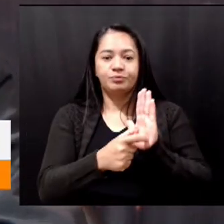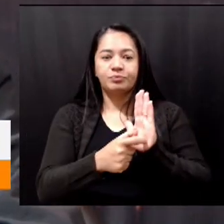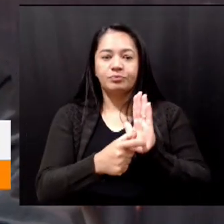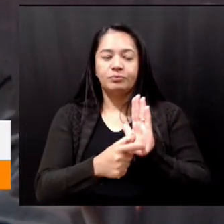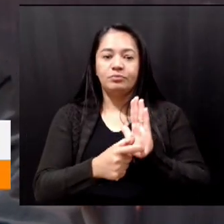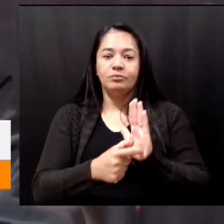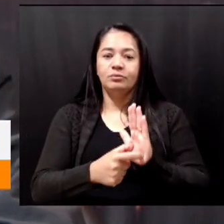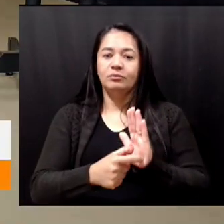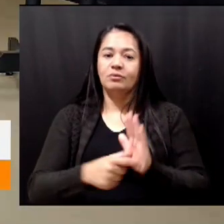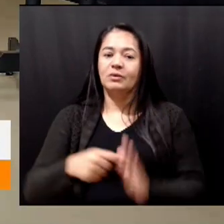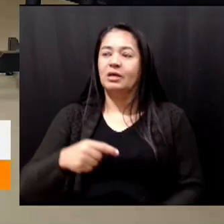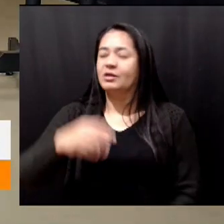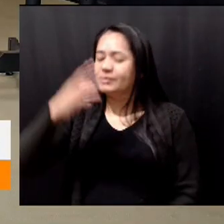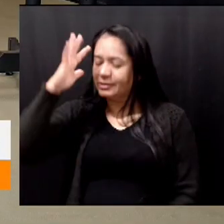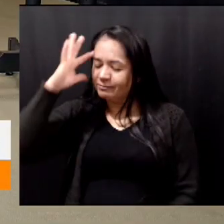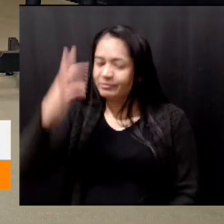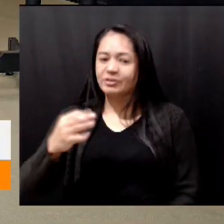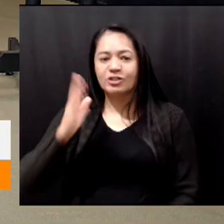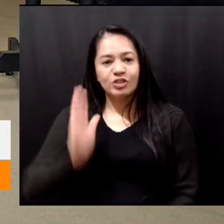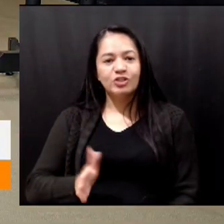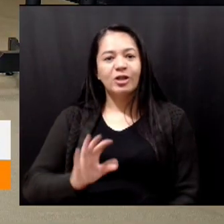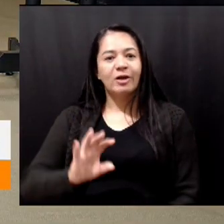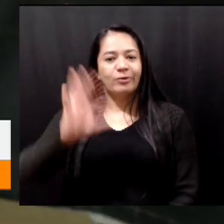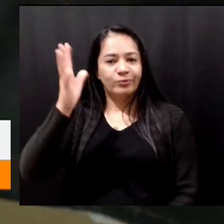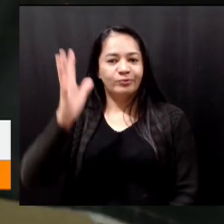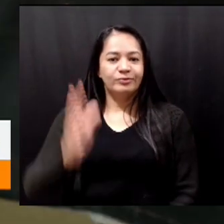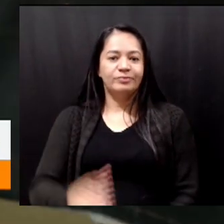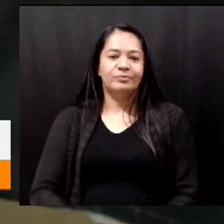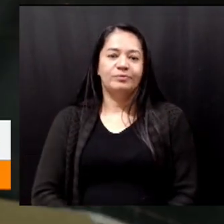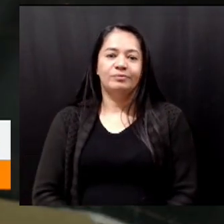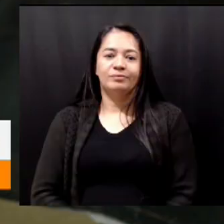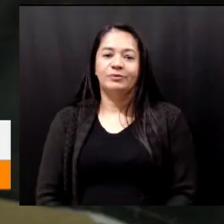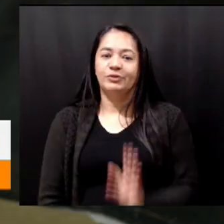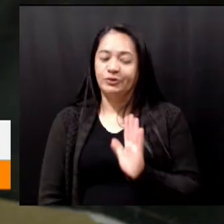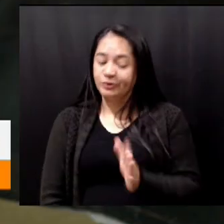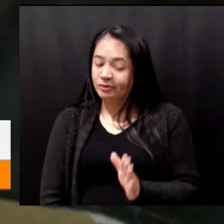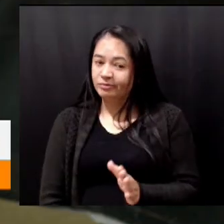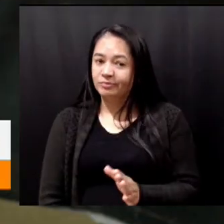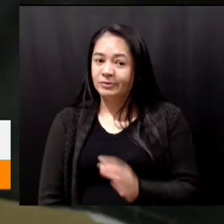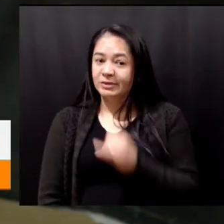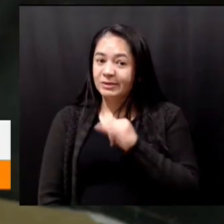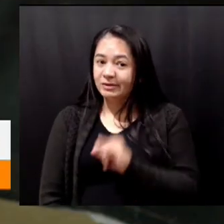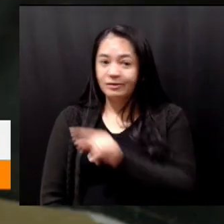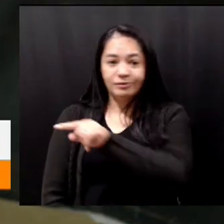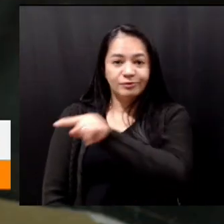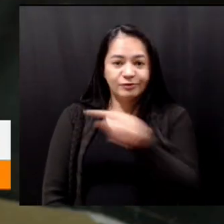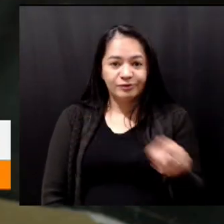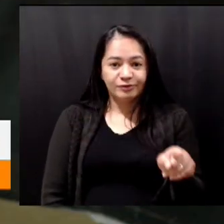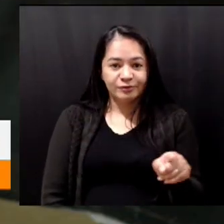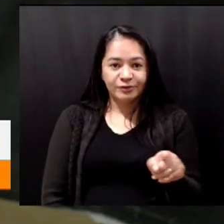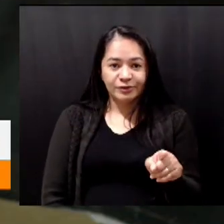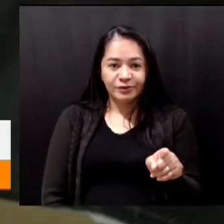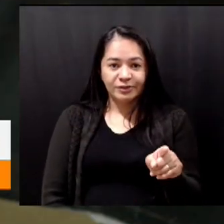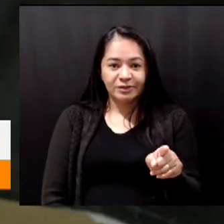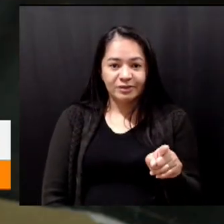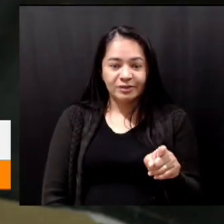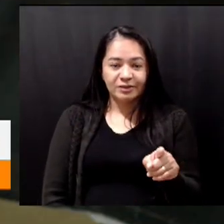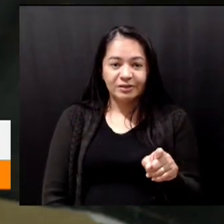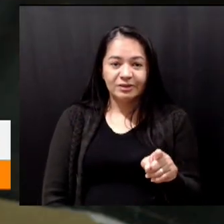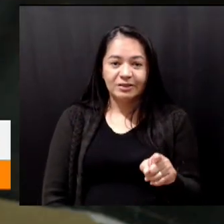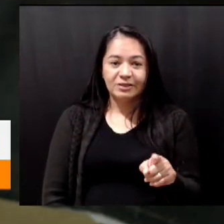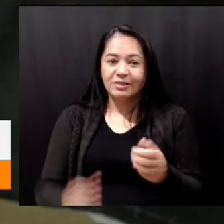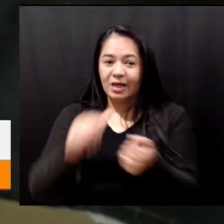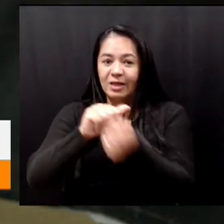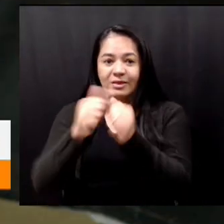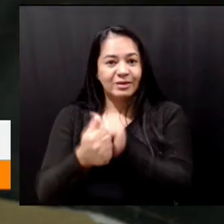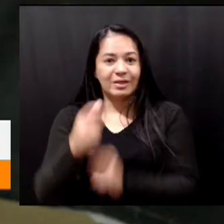que isso já está acontecendo. E já mesmo. Então, se você ainda não se adaptou, né, é legal começar a fazer